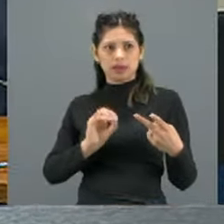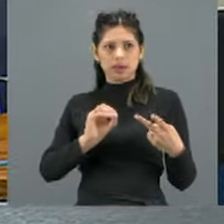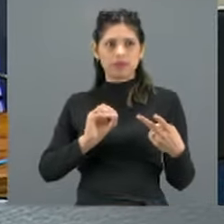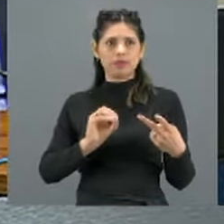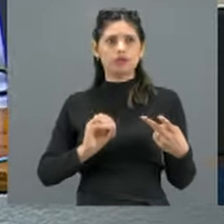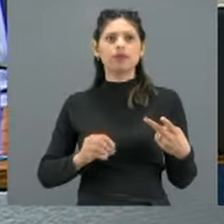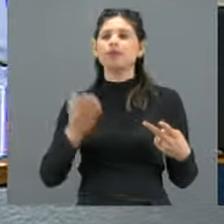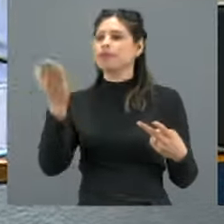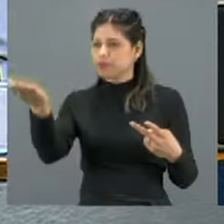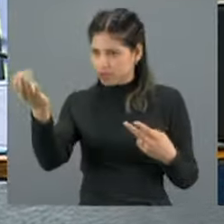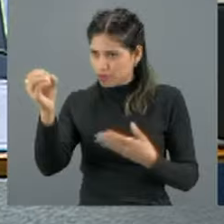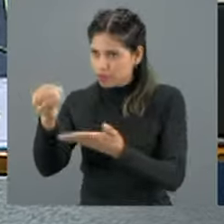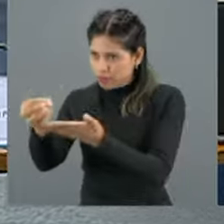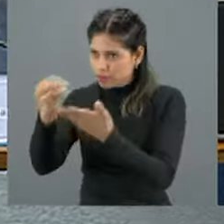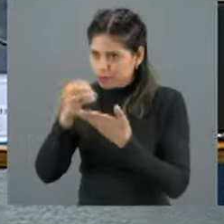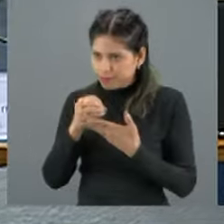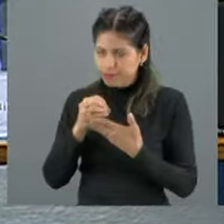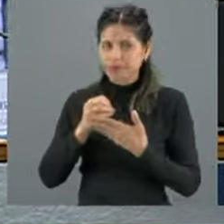Fala, senador Mauro, pode ir.